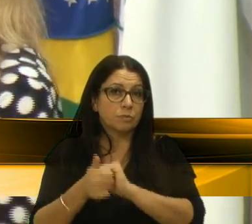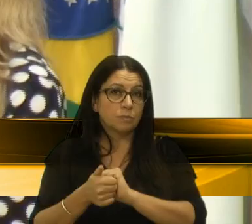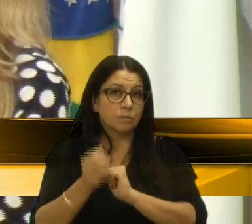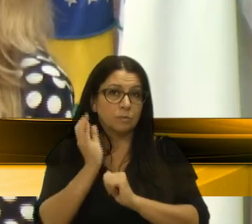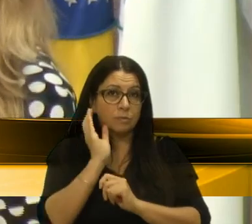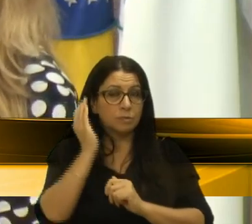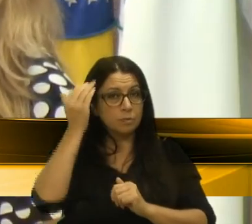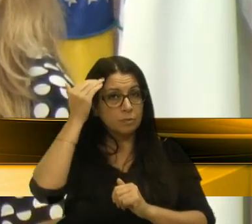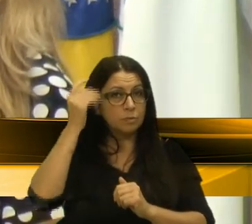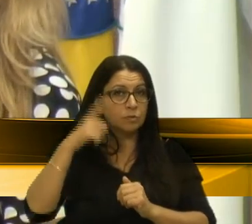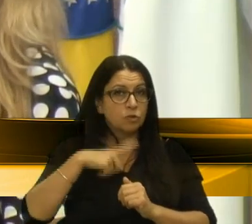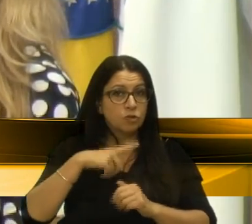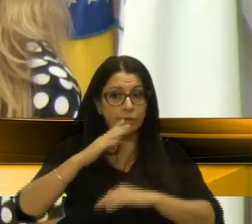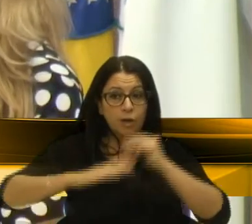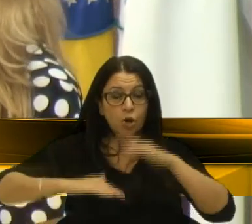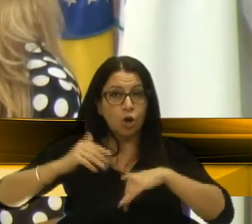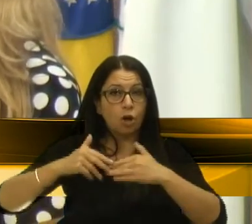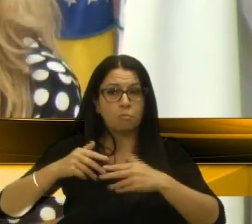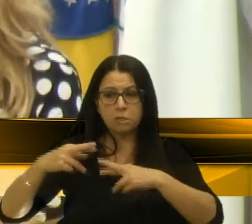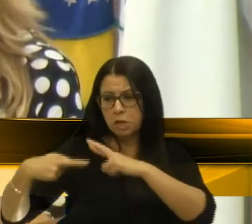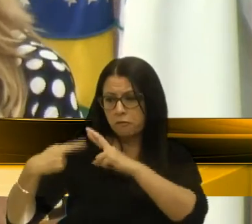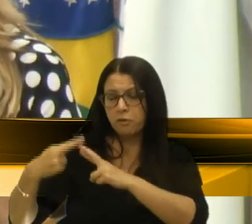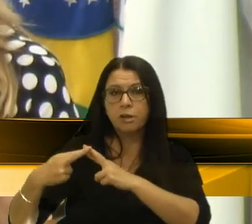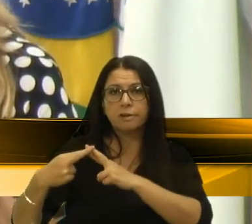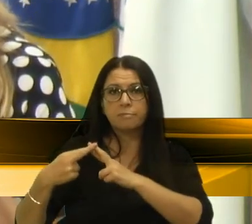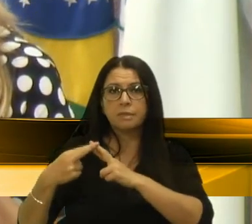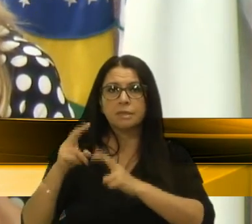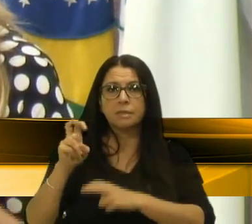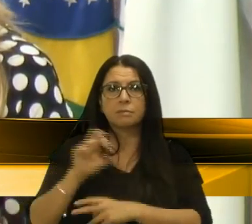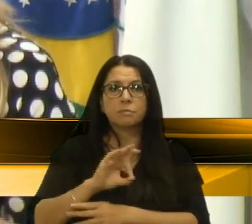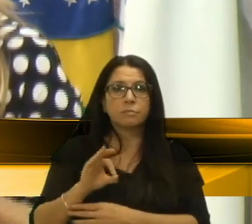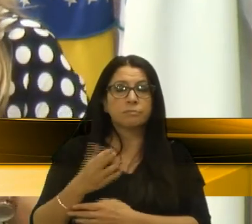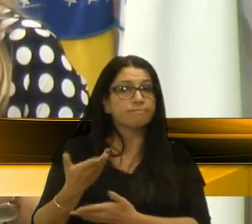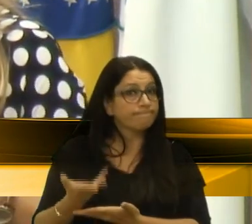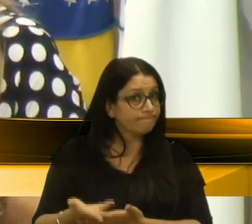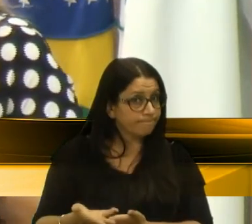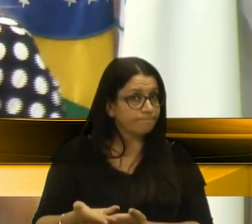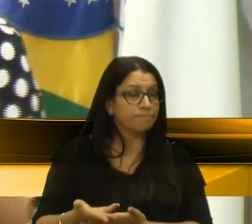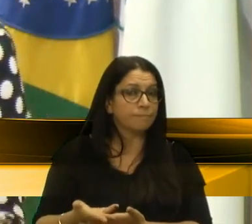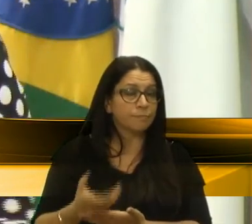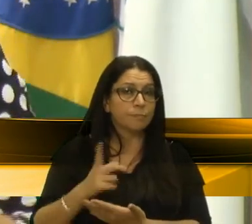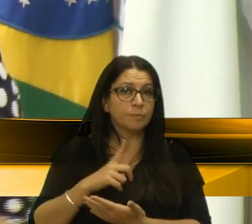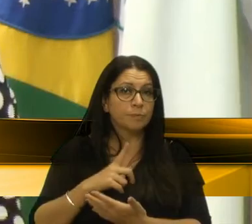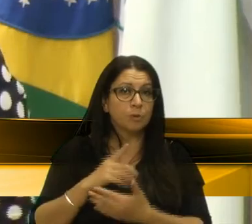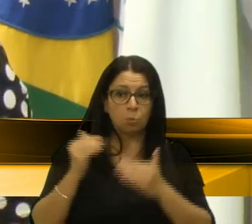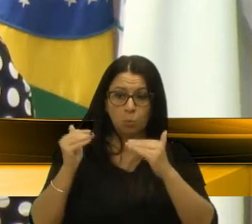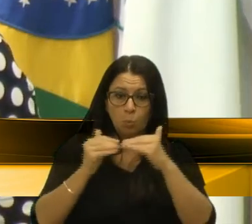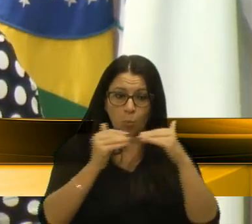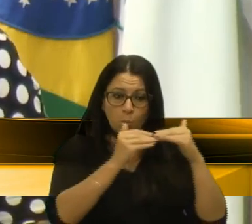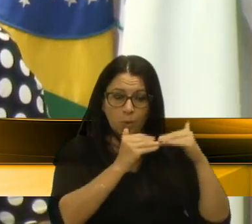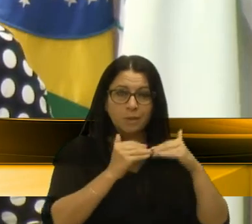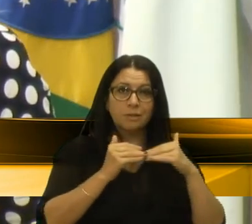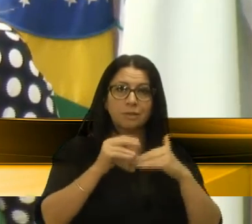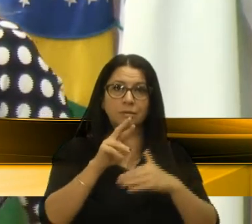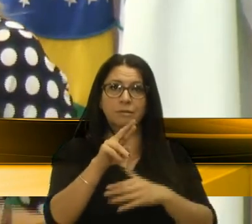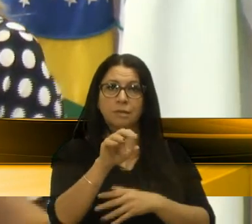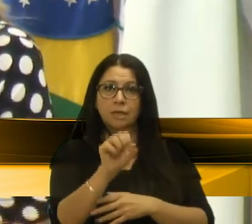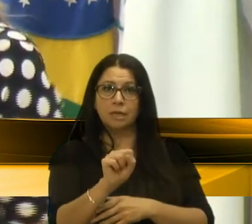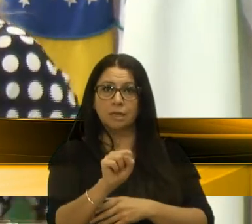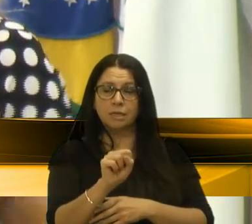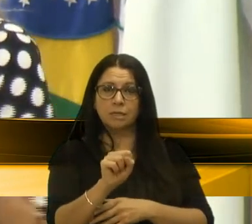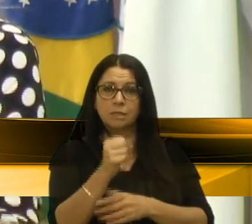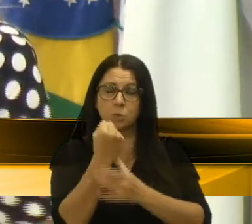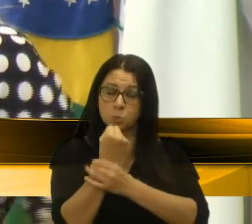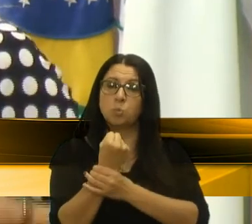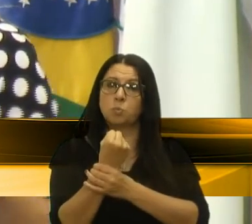Felipe, quando houver obras, reformas, 5%. Então, isso conversa, dialoga com o RS Seguro e com